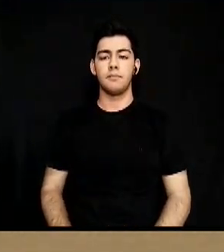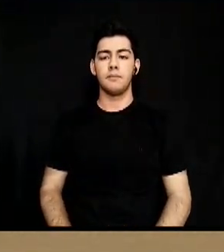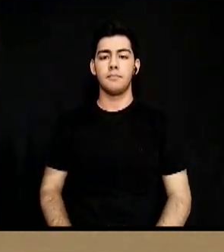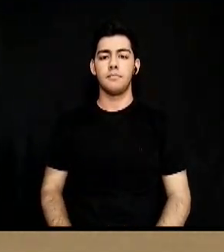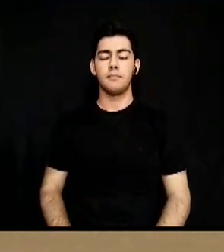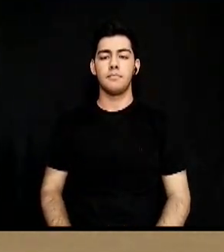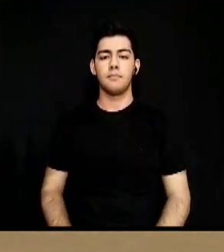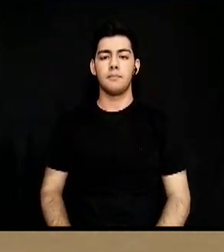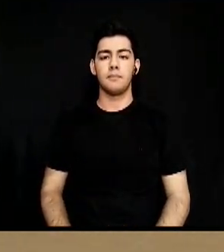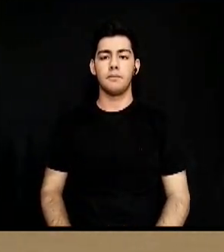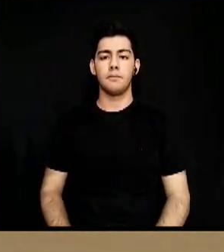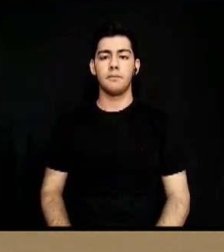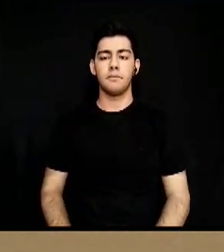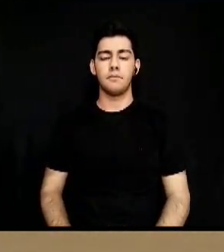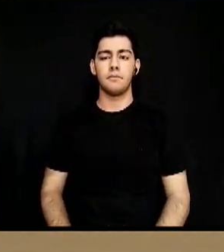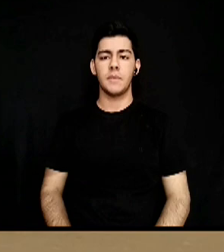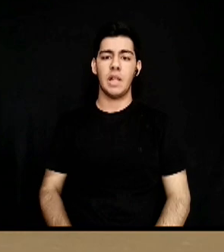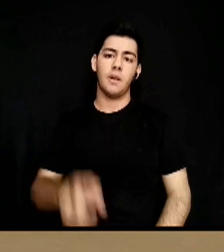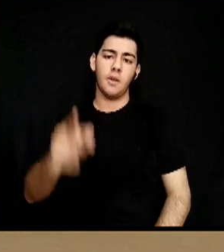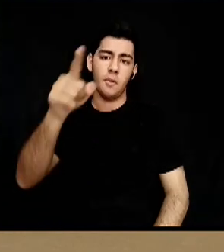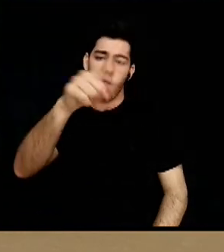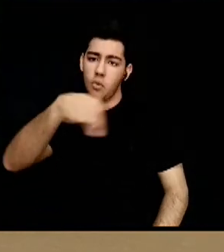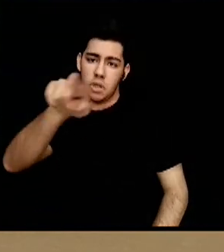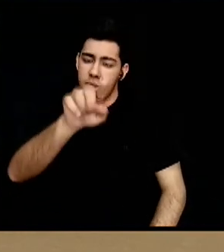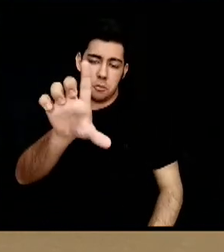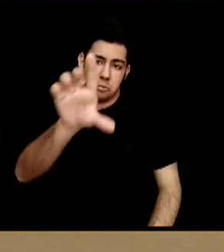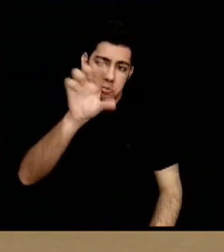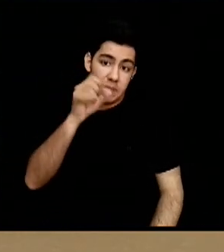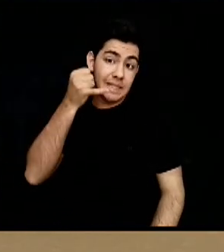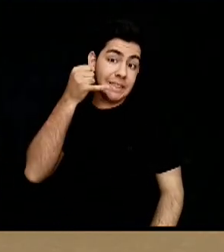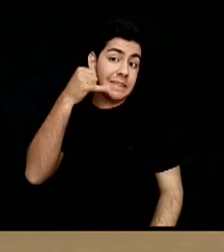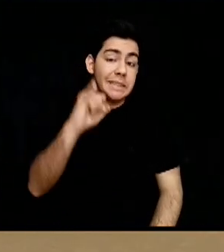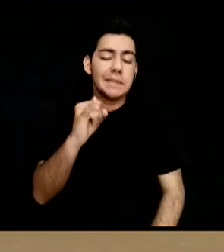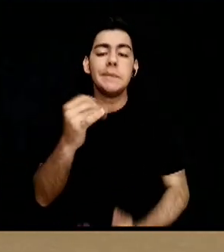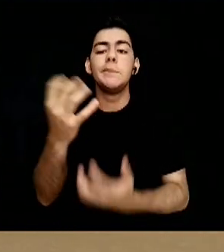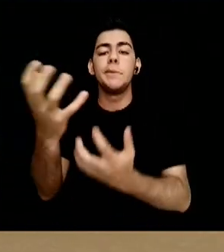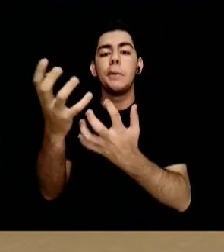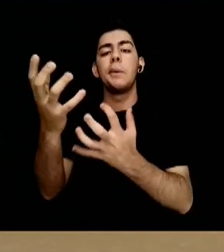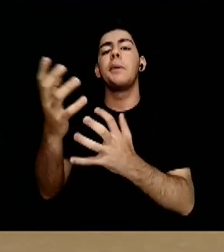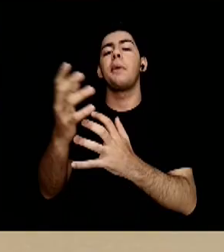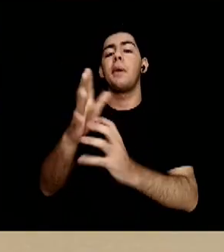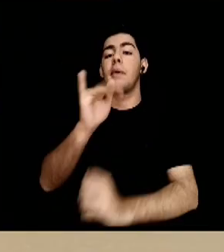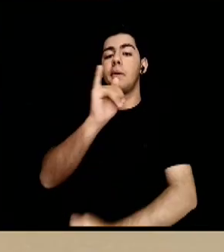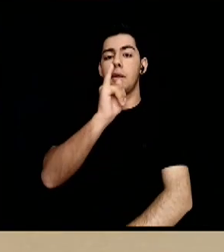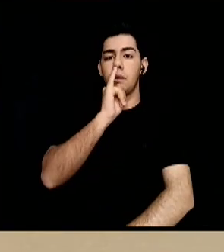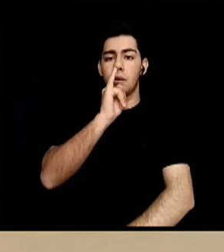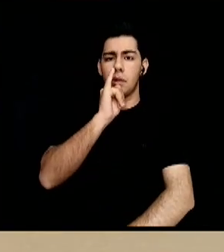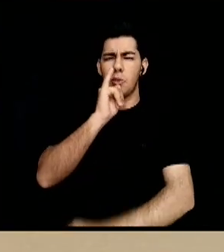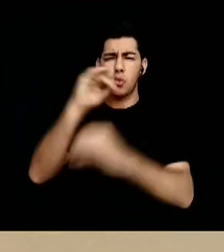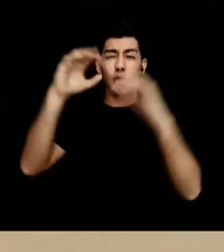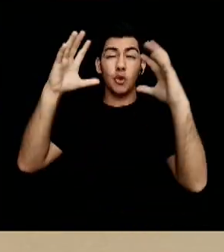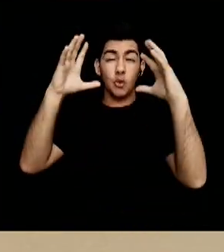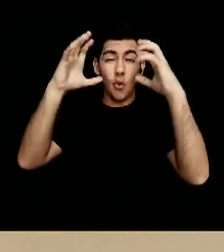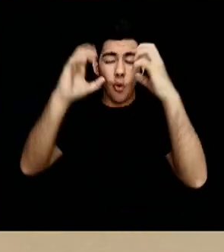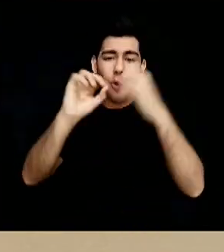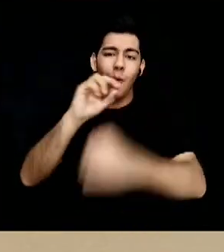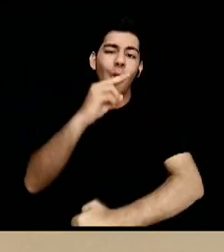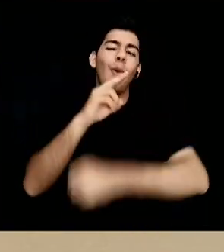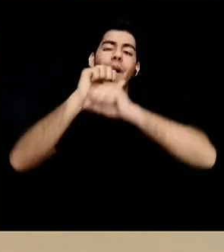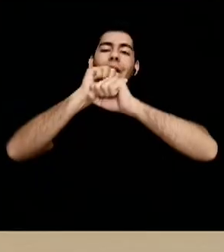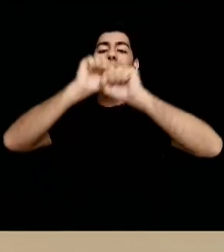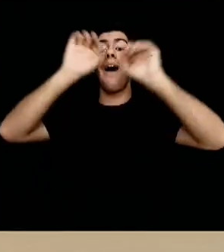Você que vai escolher se você quer ele mais escuro ou mais claro. Eu acho